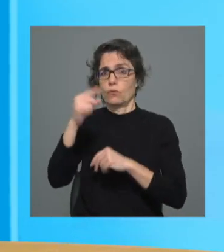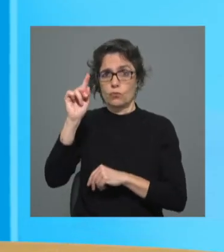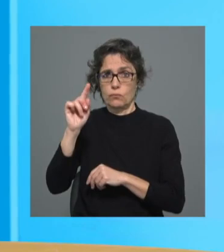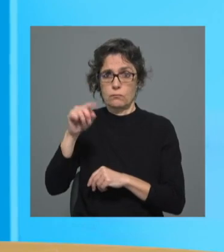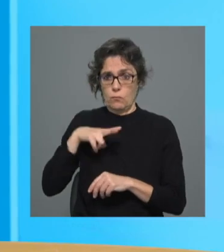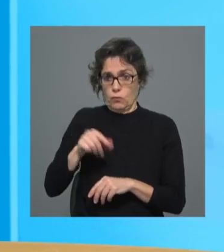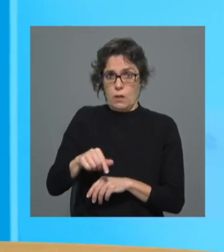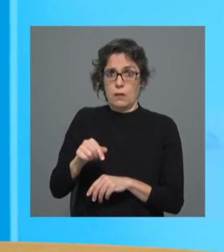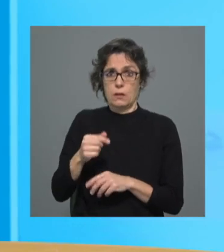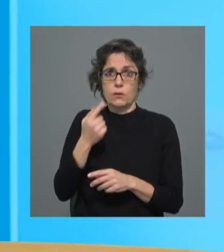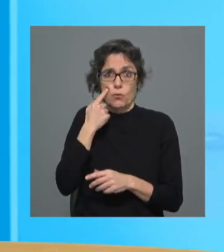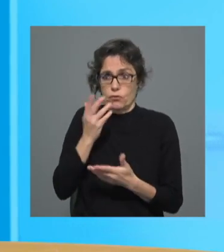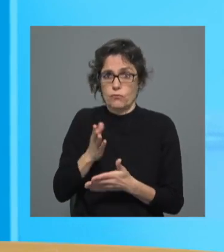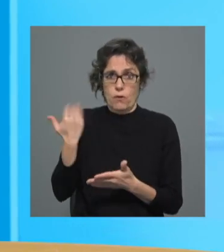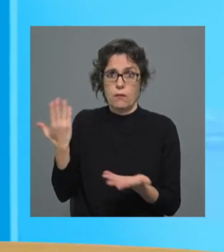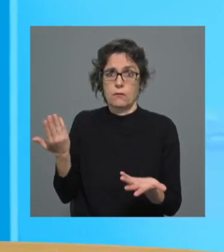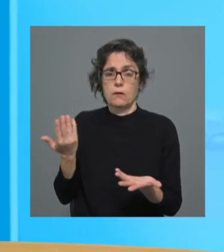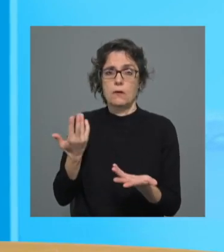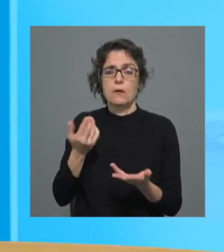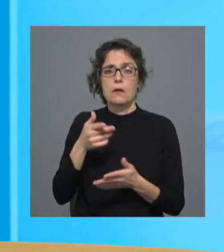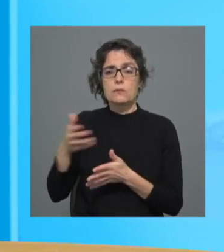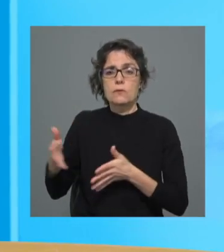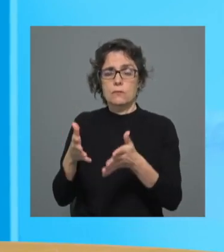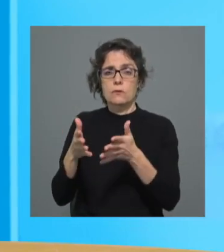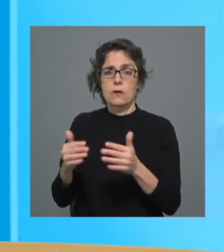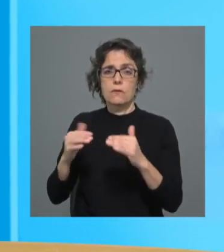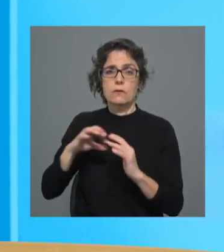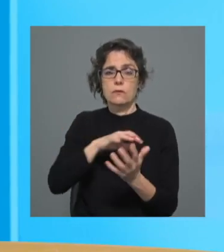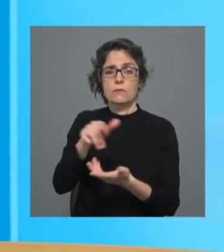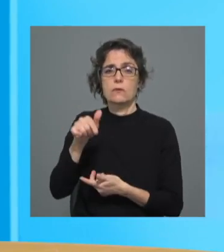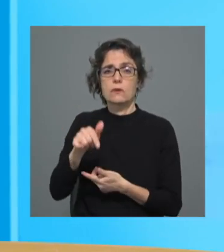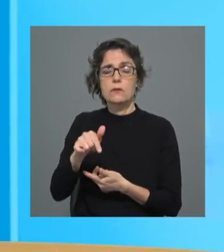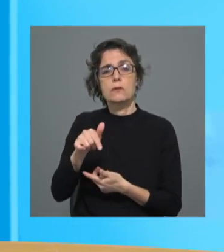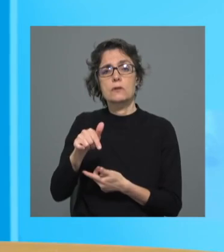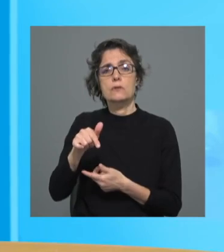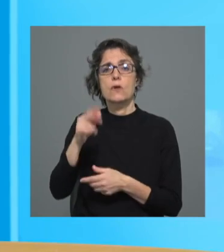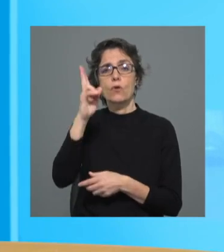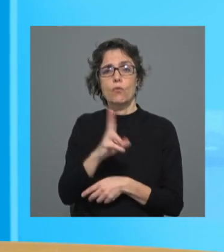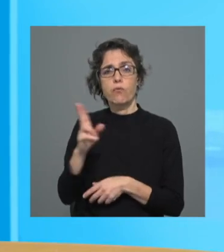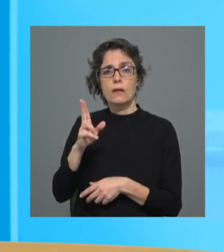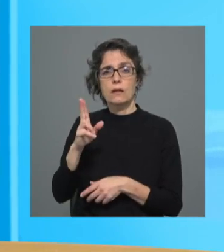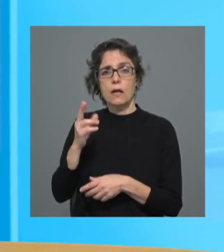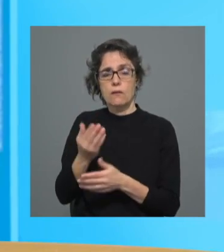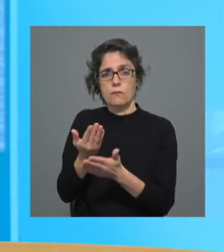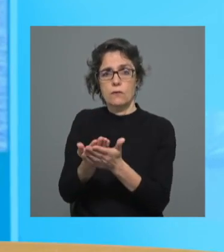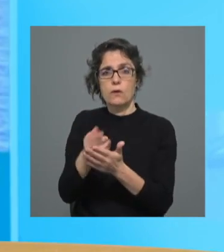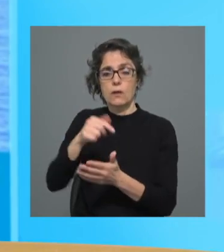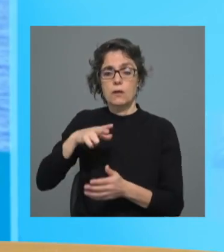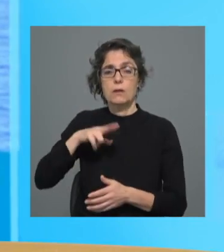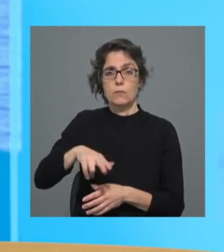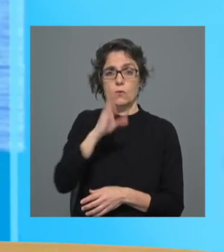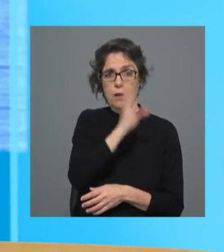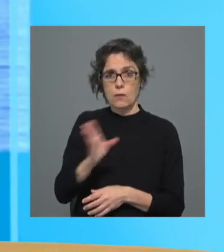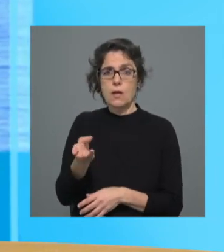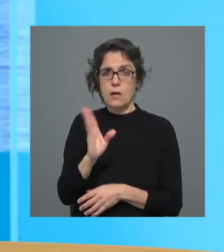São orientações universais que têm chegado desde o Vaticano, têm sido implementadas em Portugal, que já há prática dos